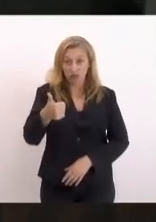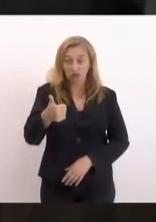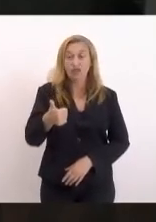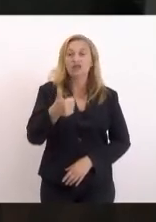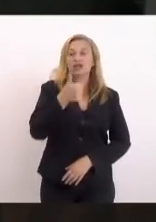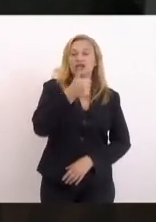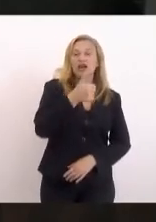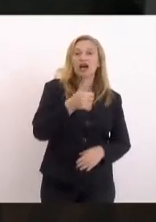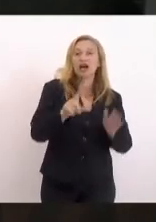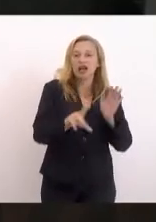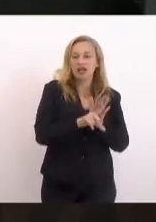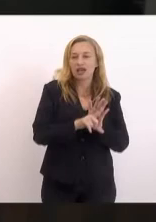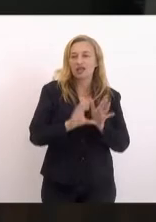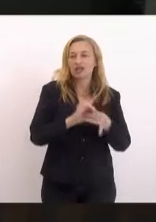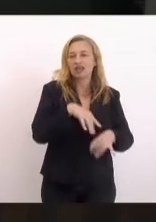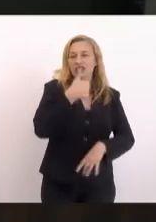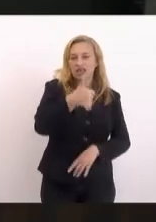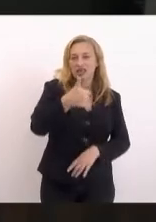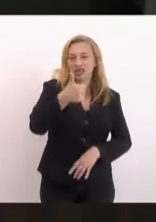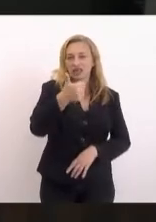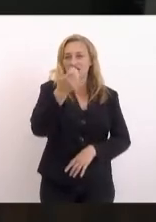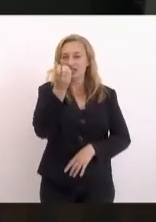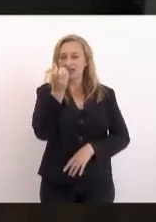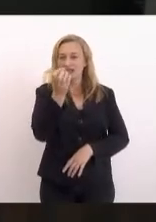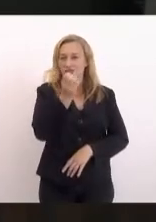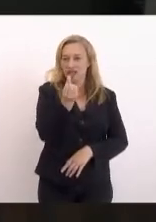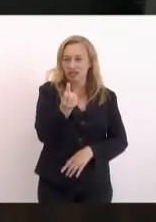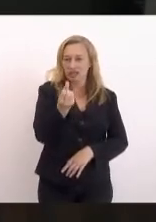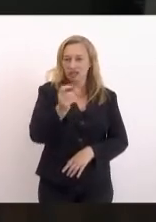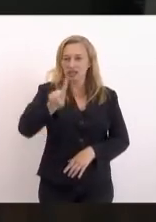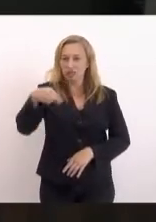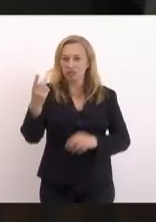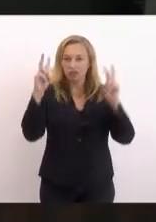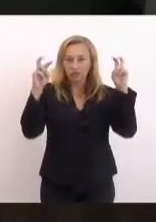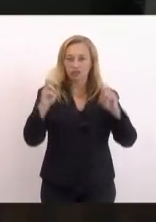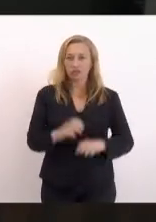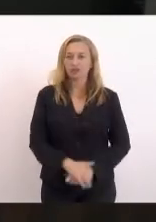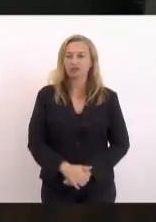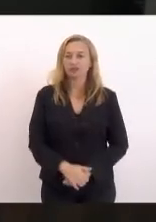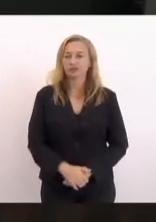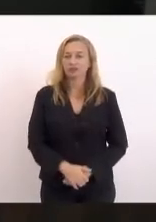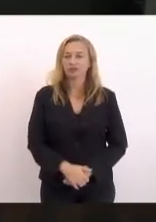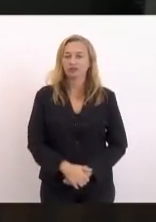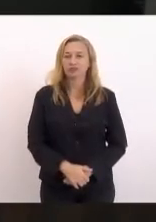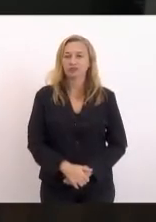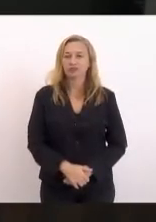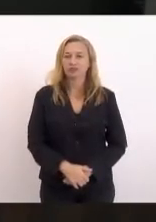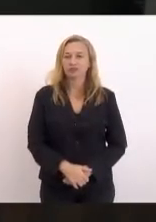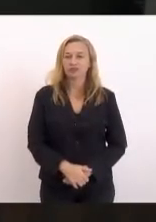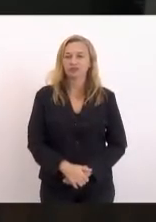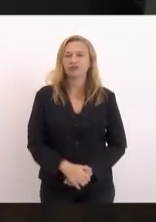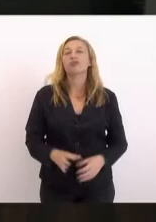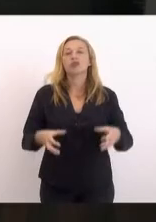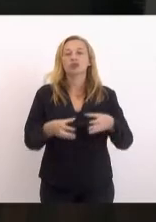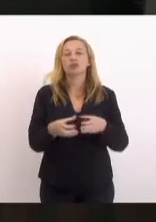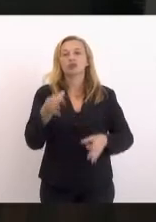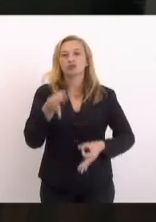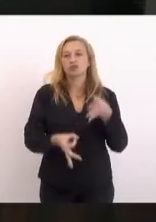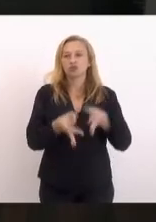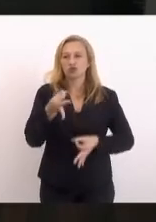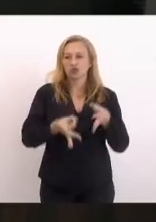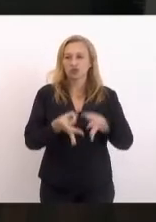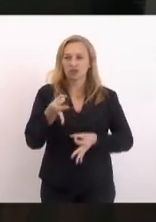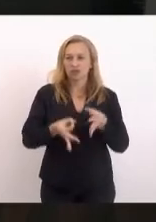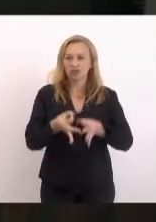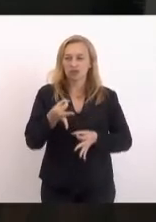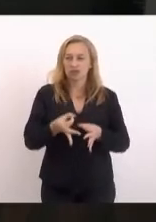106 de 3 de janeiro de 2003 e da outras providências. Pendendo de pareceres das comissões de Constituição e Justiça,